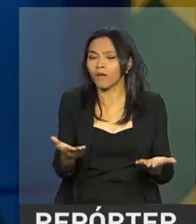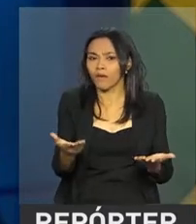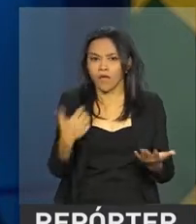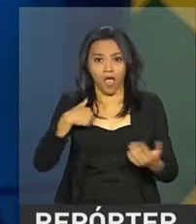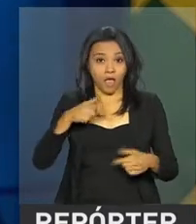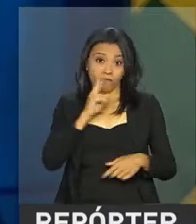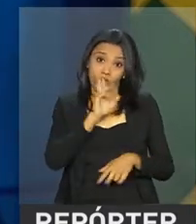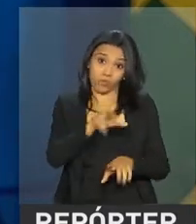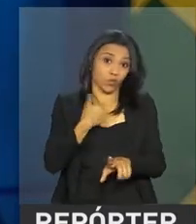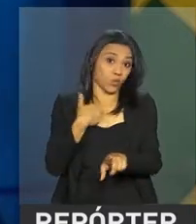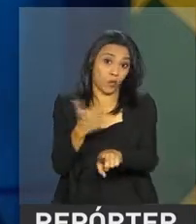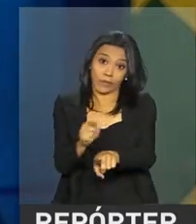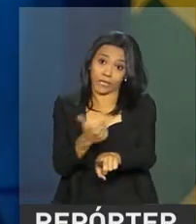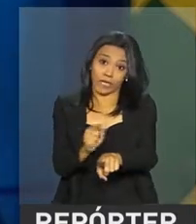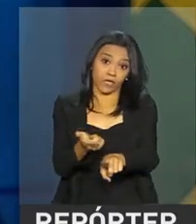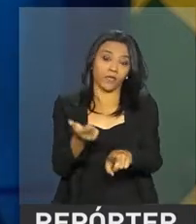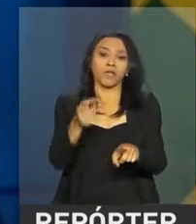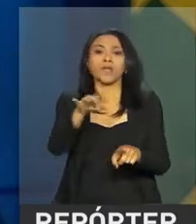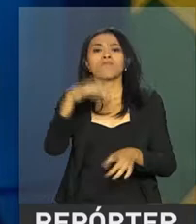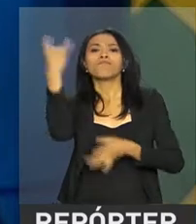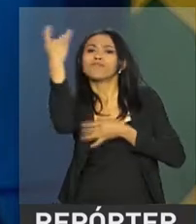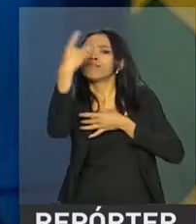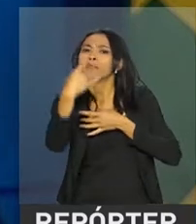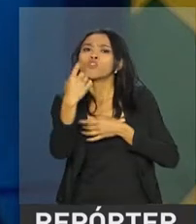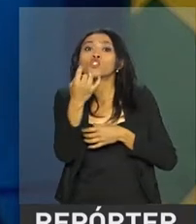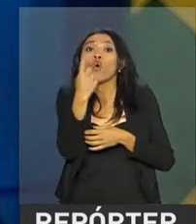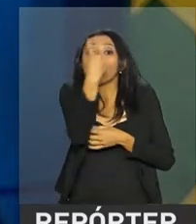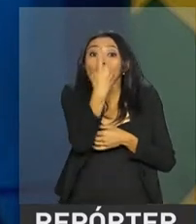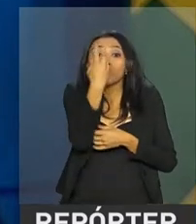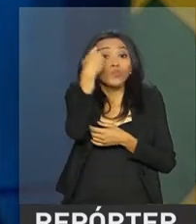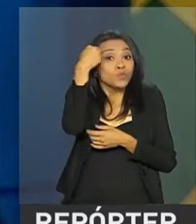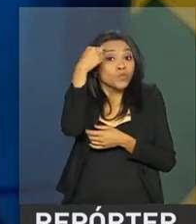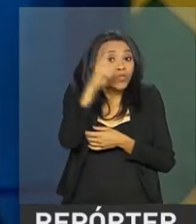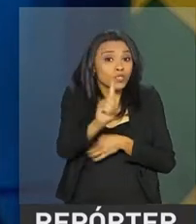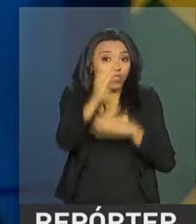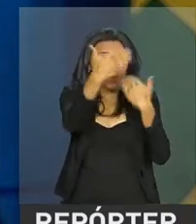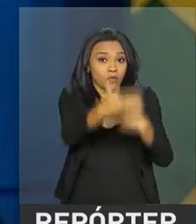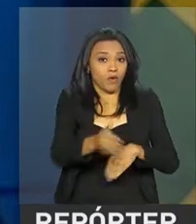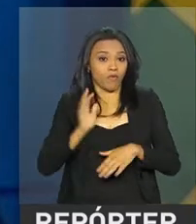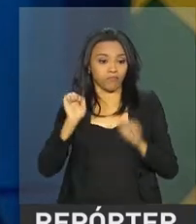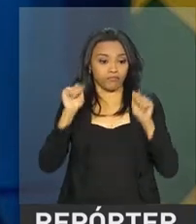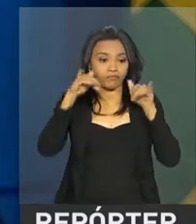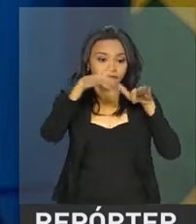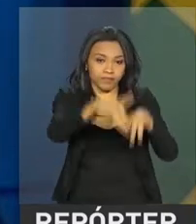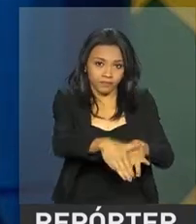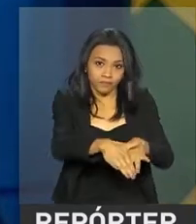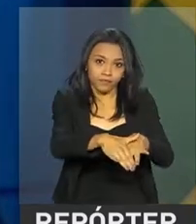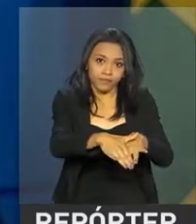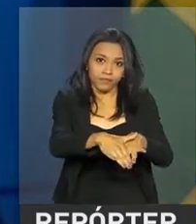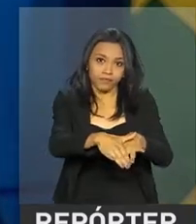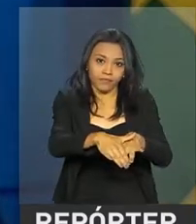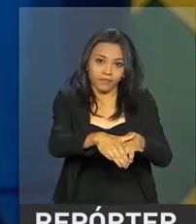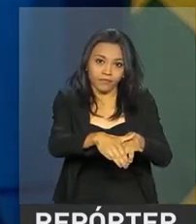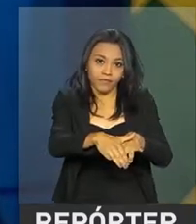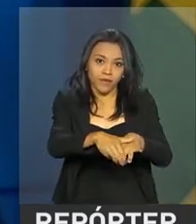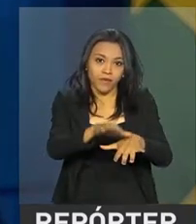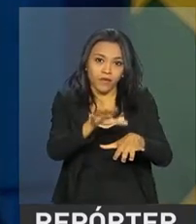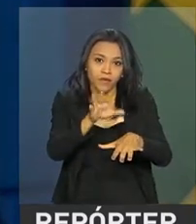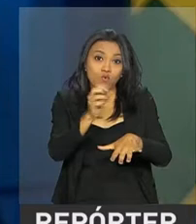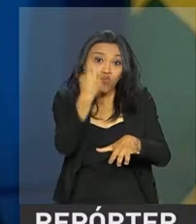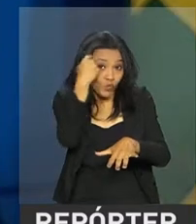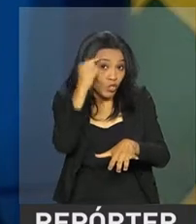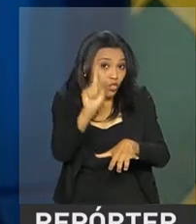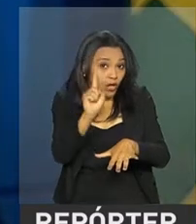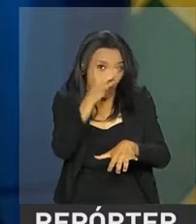assim, abstenção, geralmente, é quem foi um dia no exame, você pega quem tirou pelo menos um